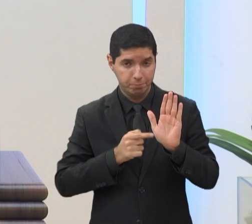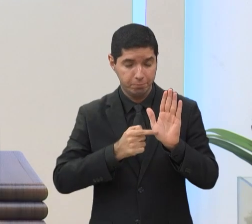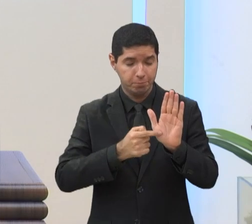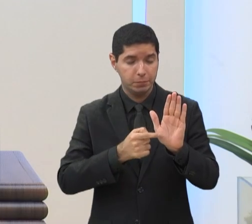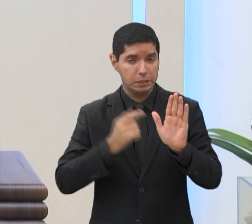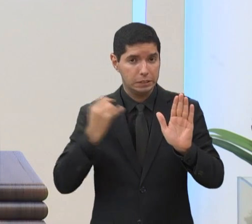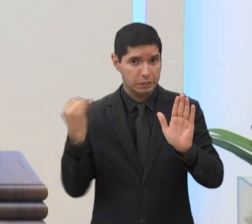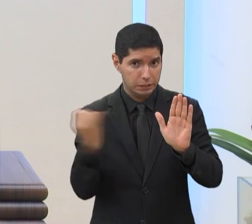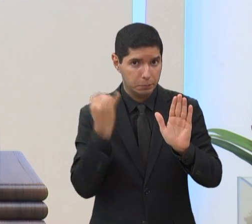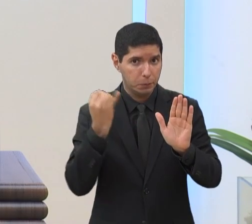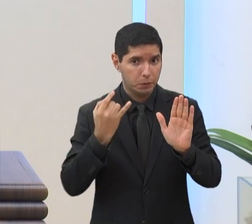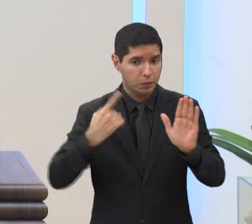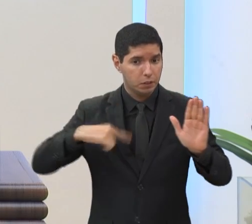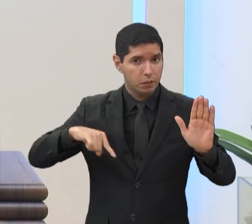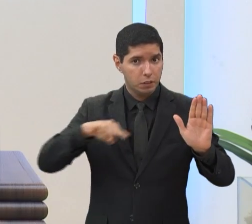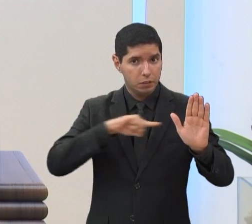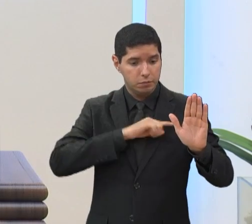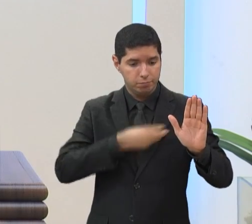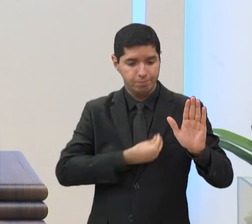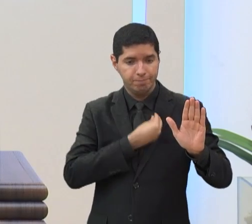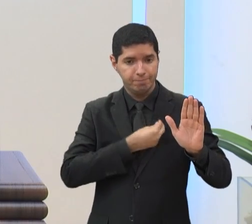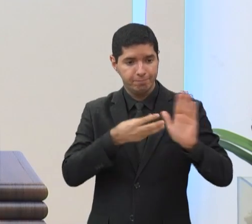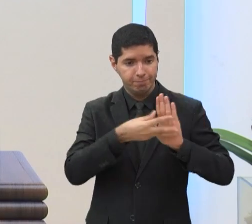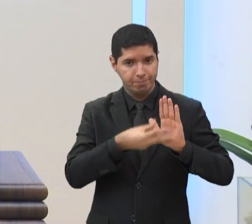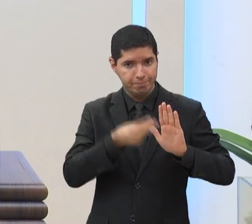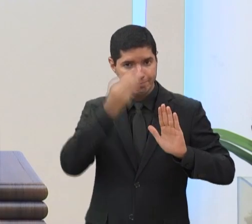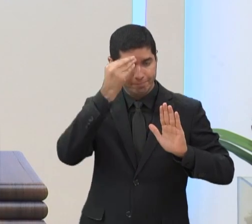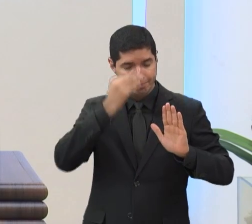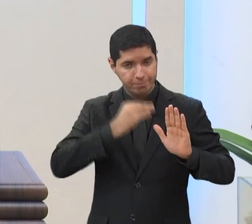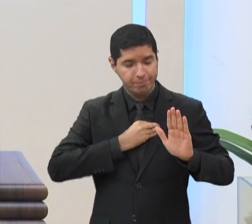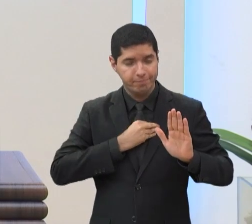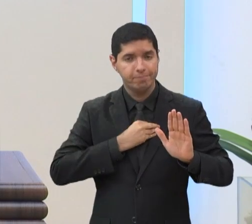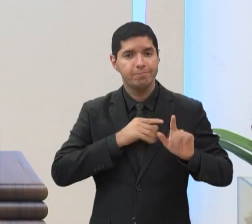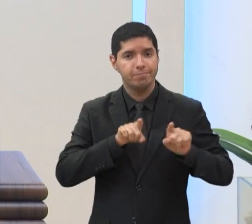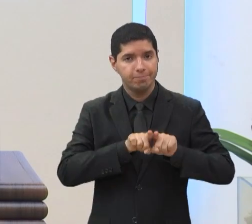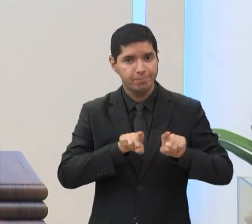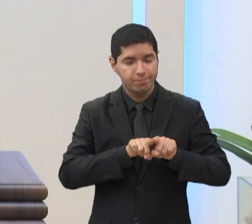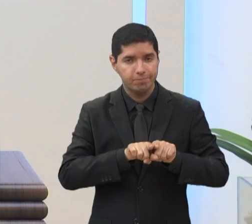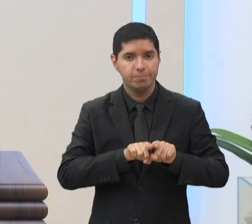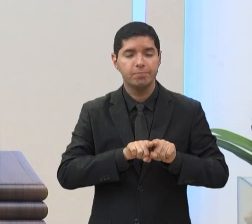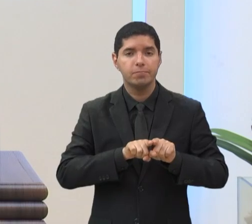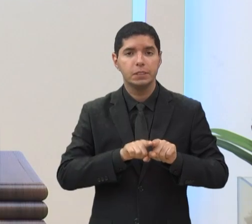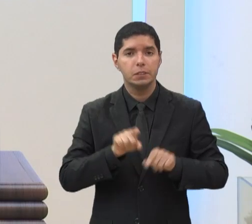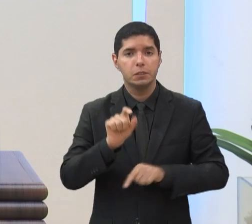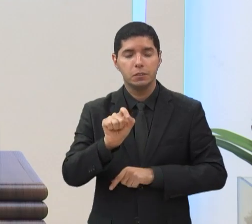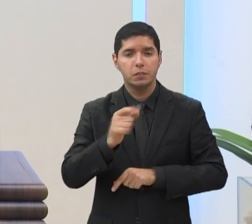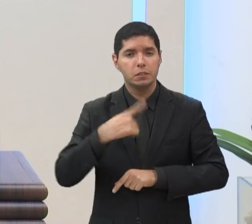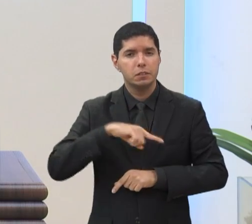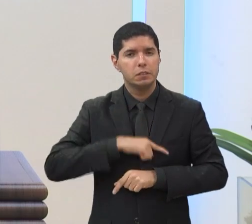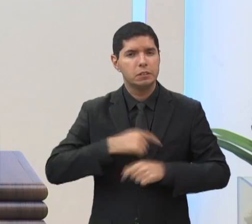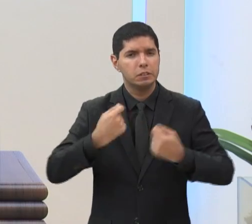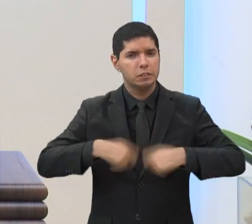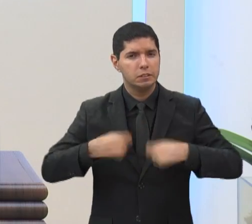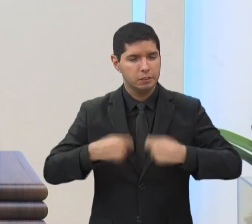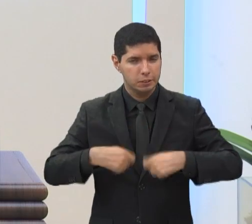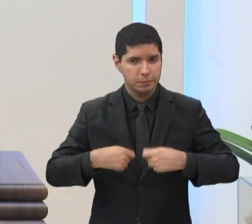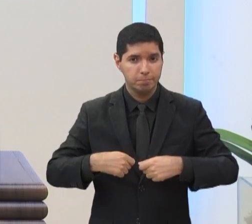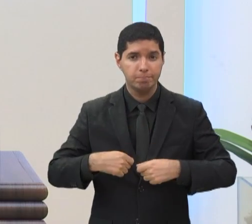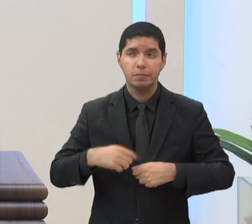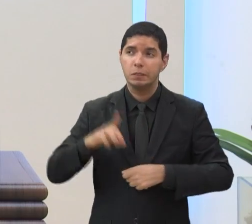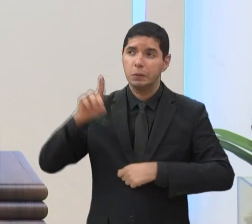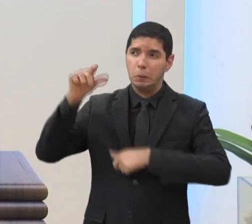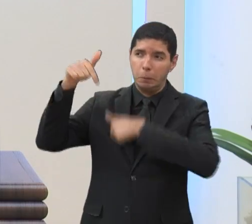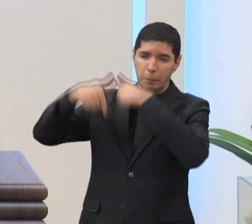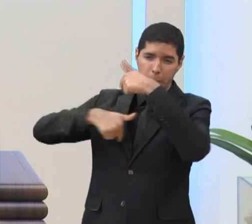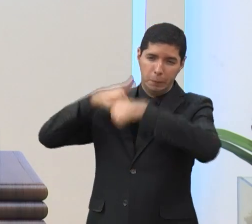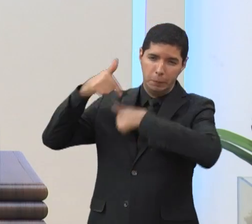para nós, para as nossas vidas, nós que também sempre estamos necessitando da atuação de